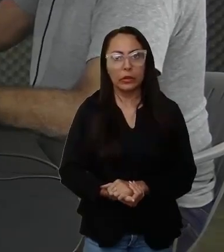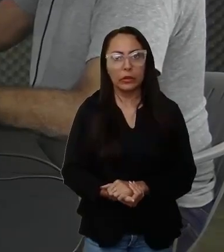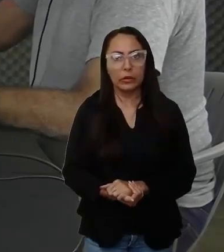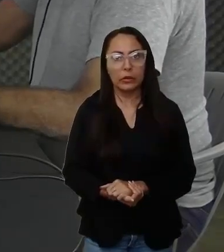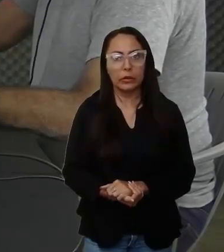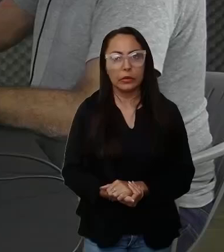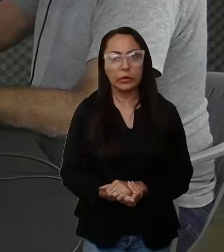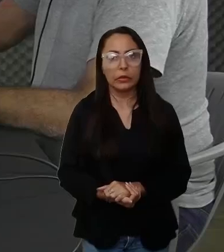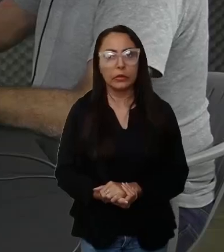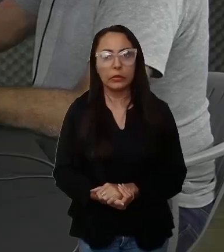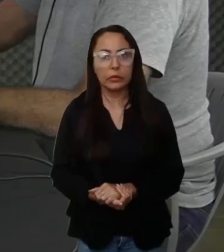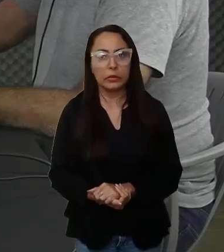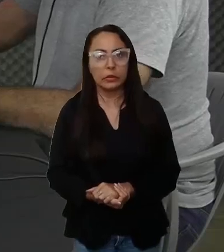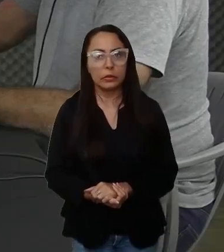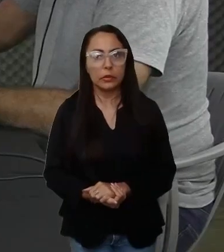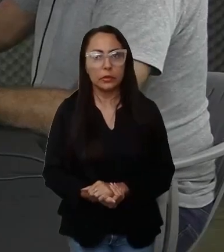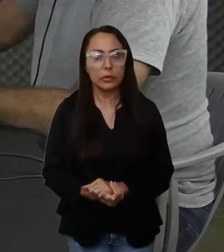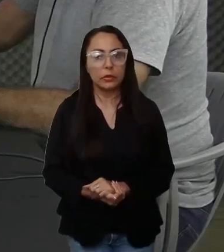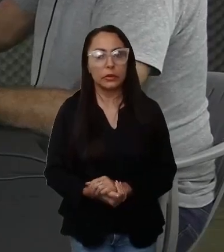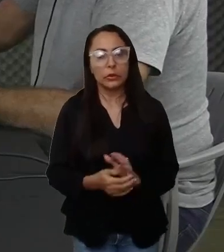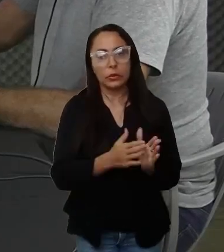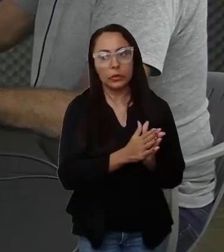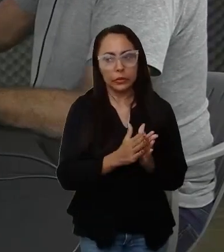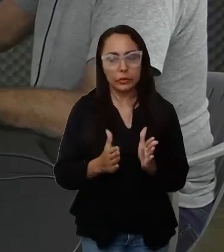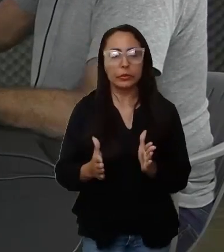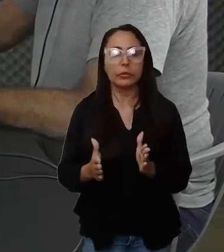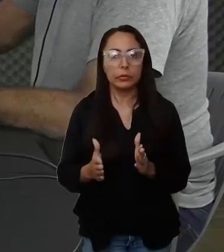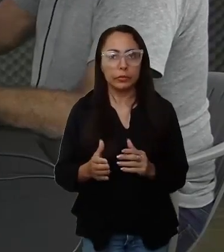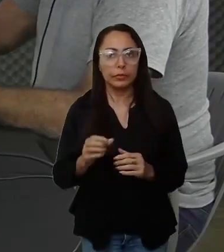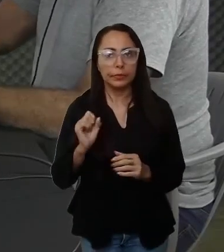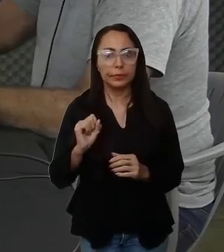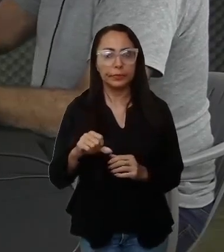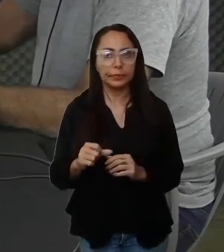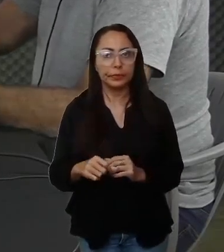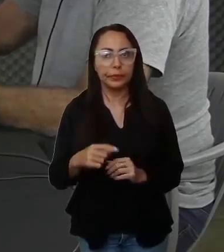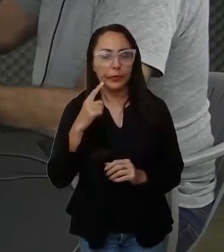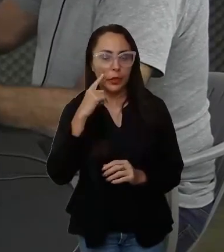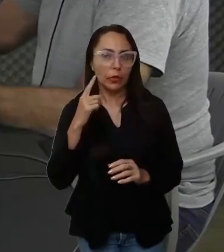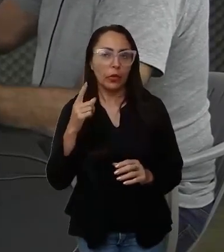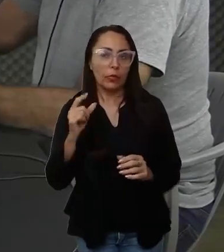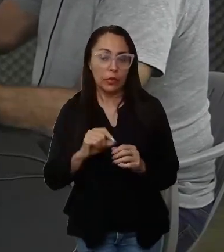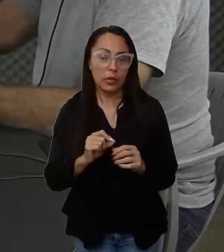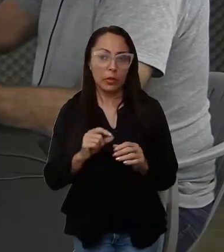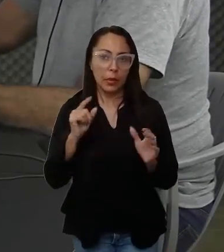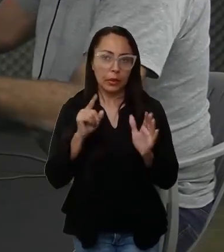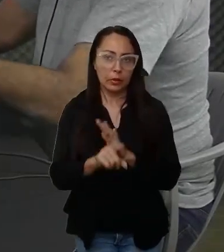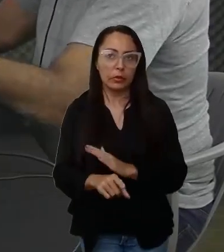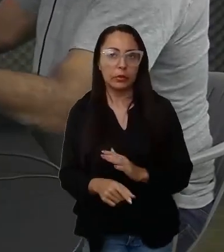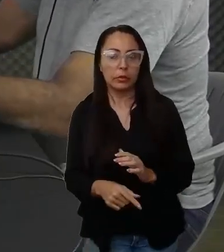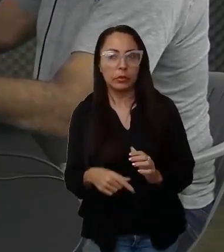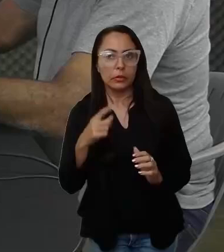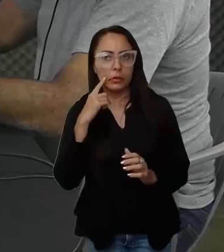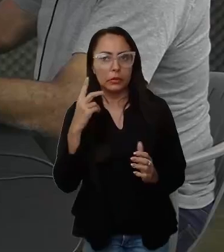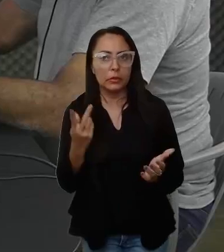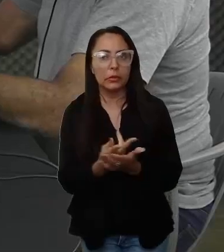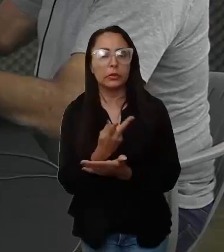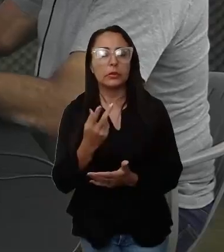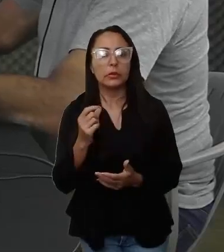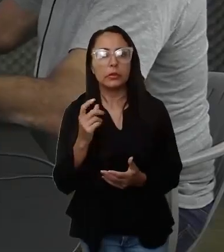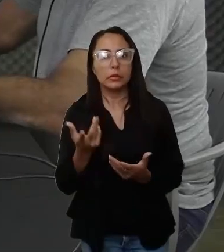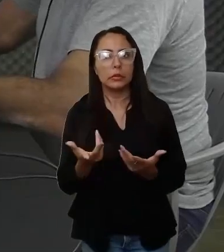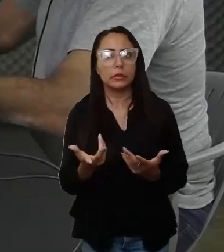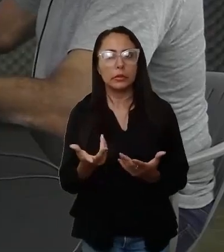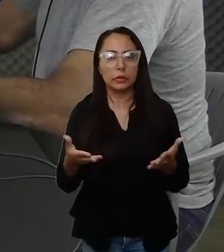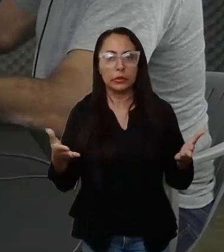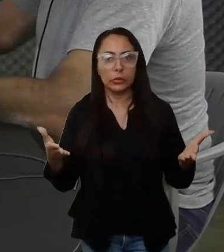de previsões, por conta vou fazer uma pergunta assim, se acontecesse